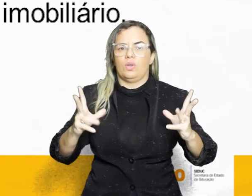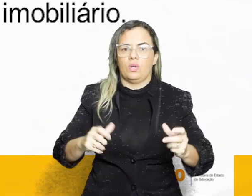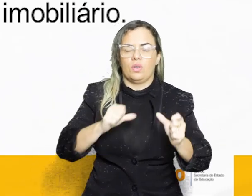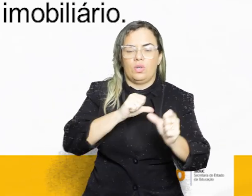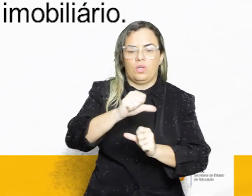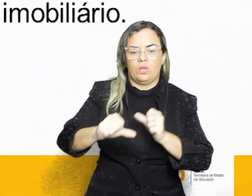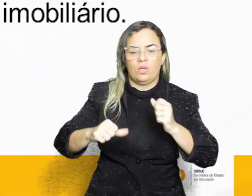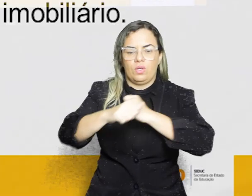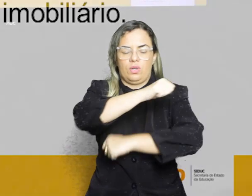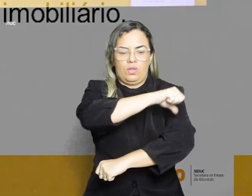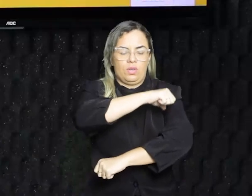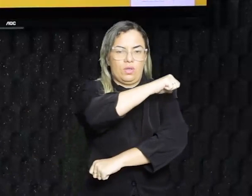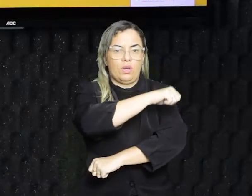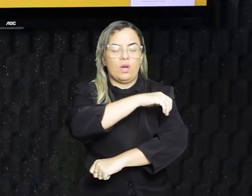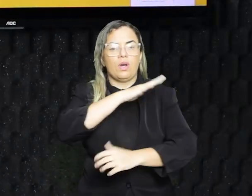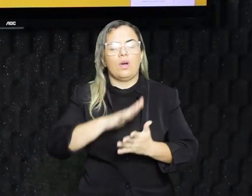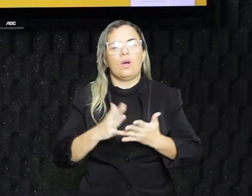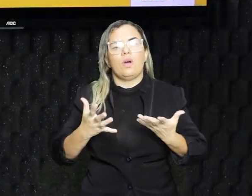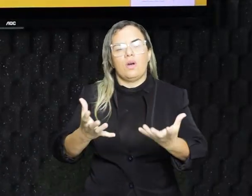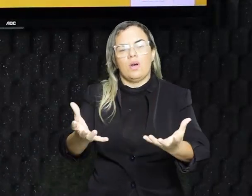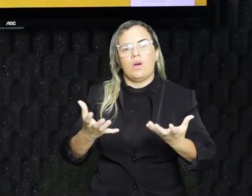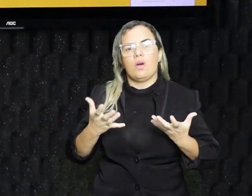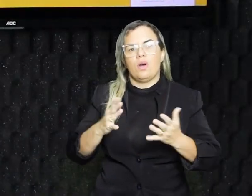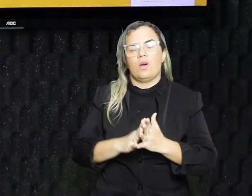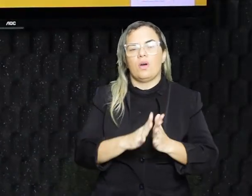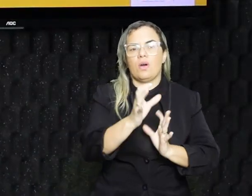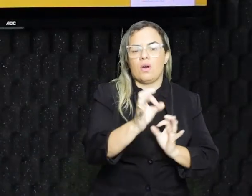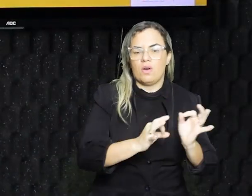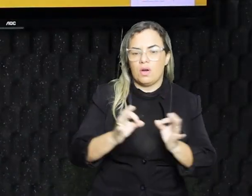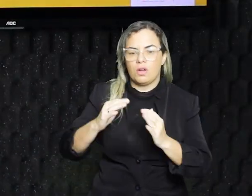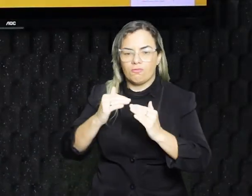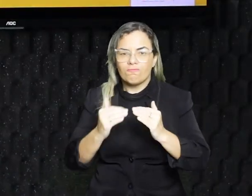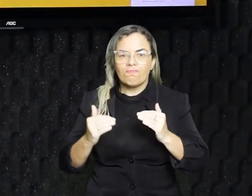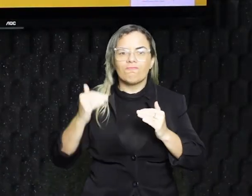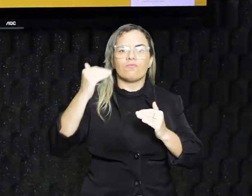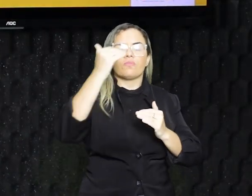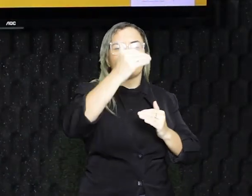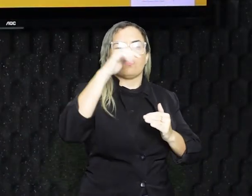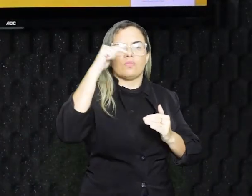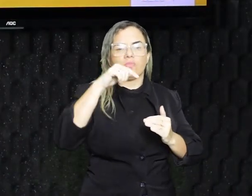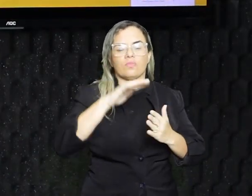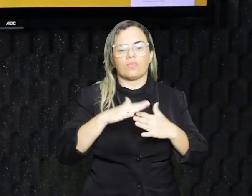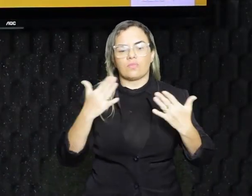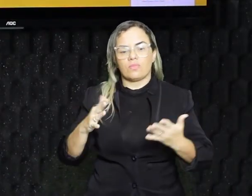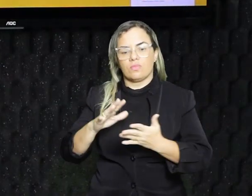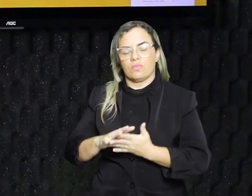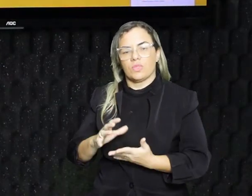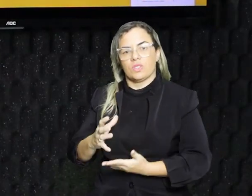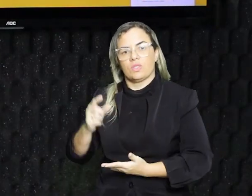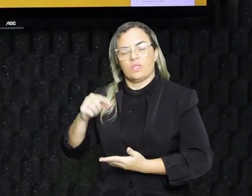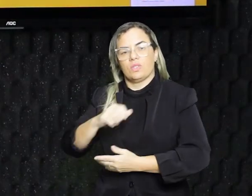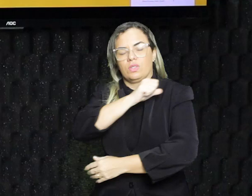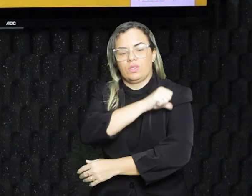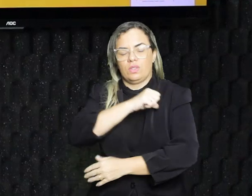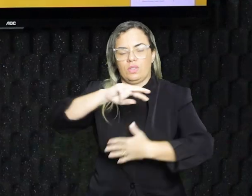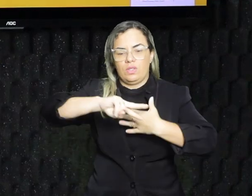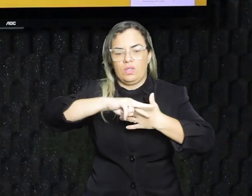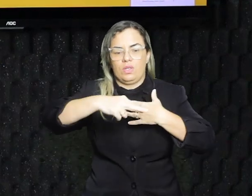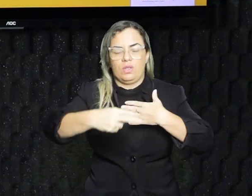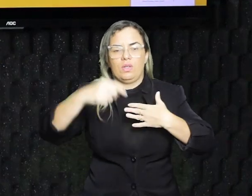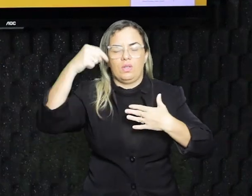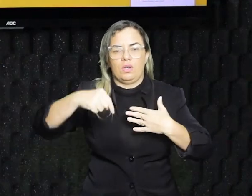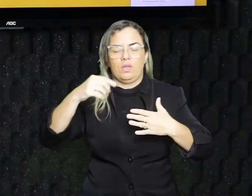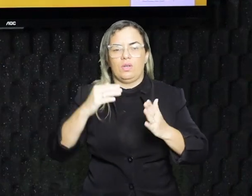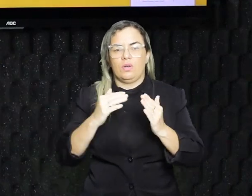cidade do Rio de Janeiro em um patamar de organização de cidades desenvolvidas, o que vai colocar o Rio de Janeiro como consequência o quê? Em